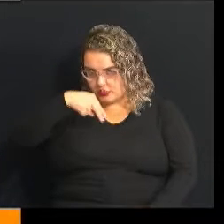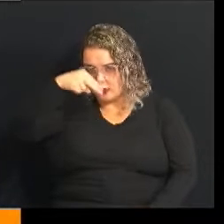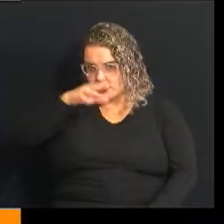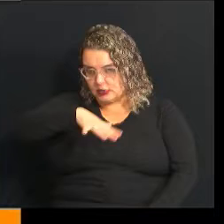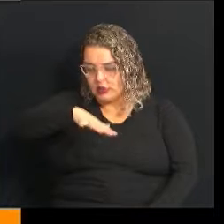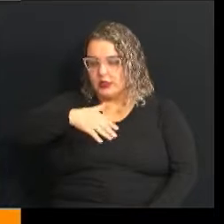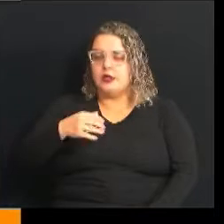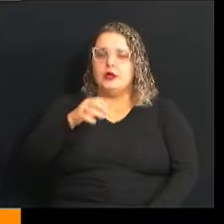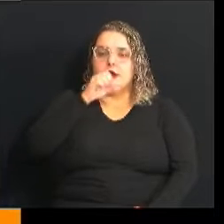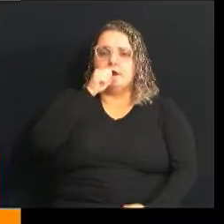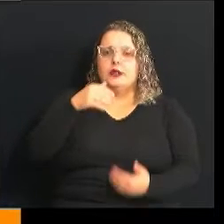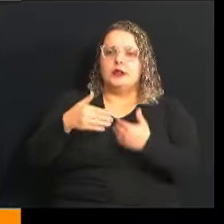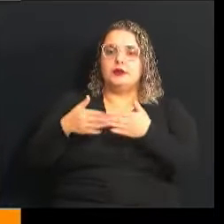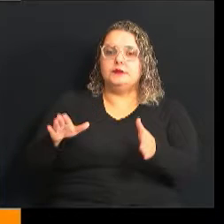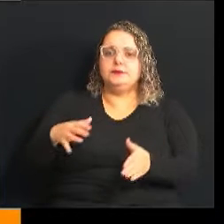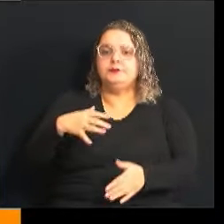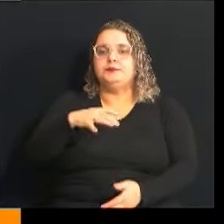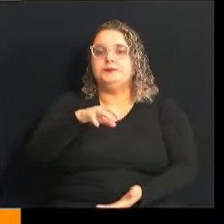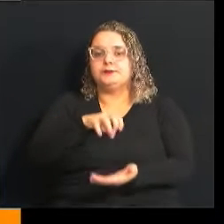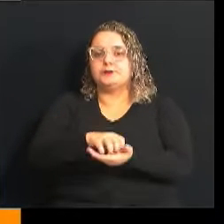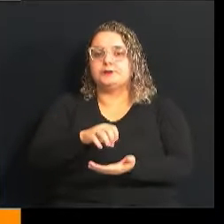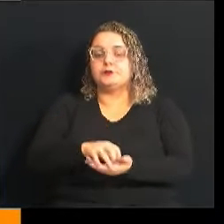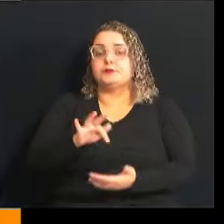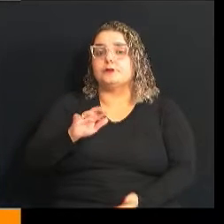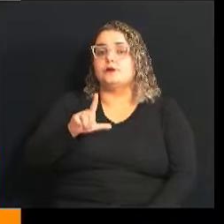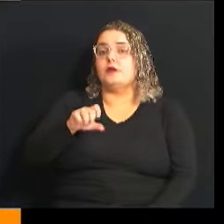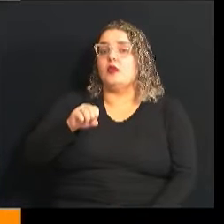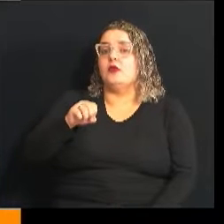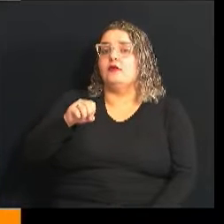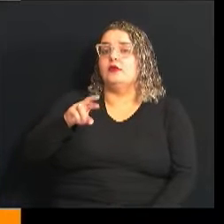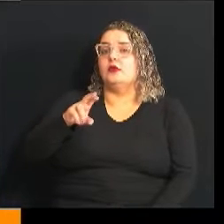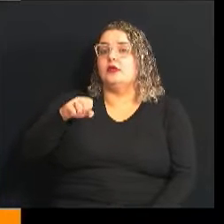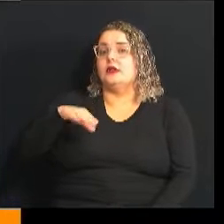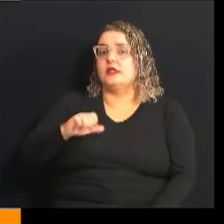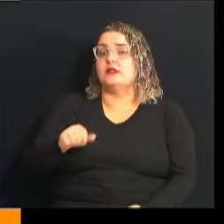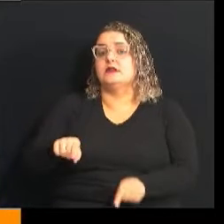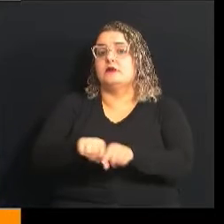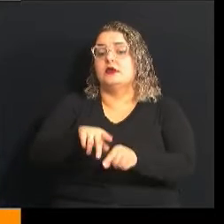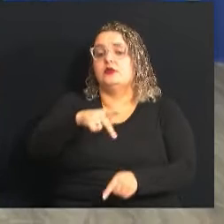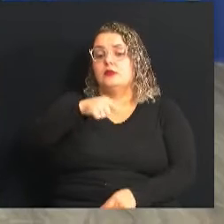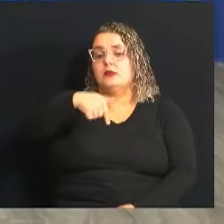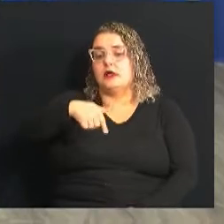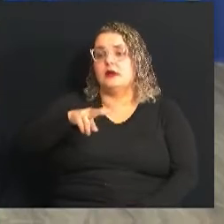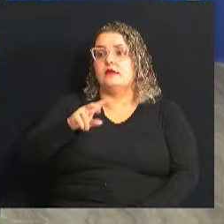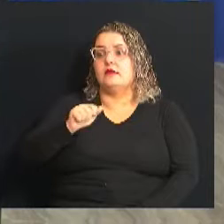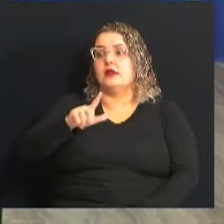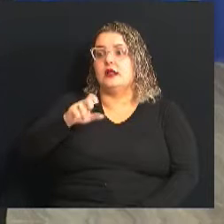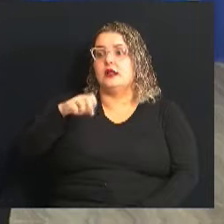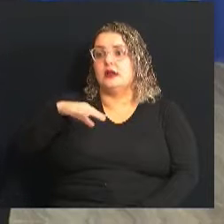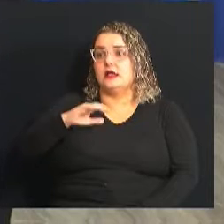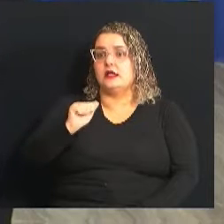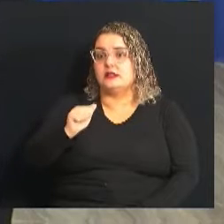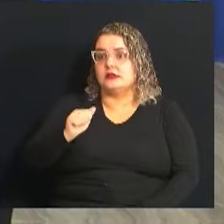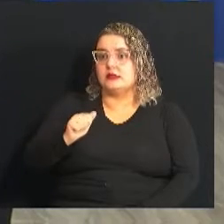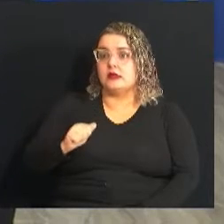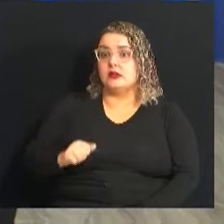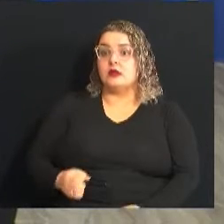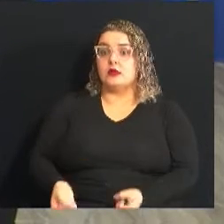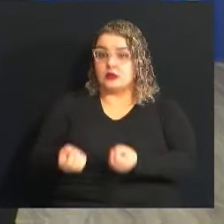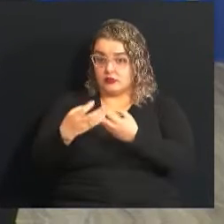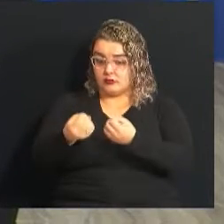abertos o Centro de Saúde do Florense e também do Parque Valença. Informações completas, então,